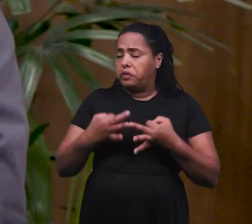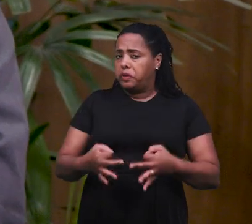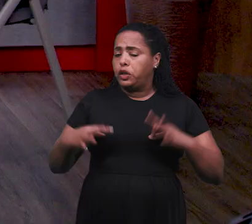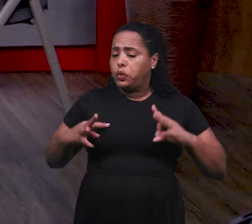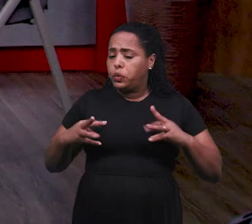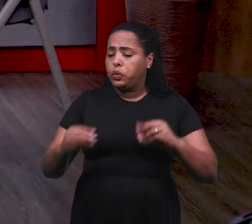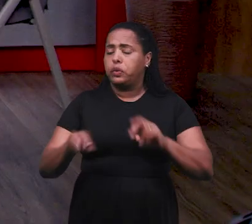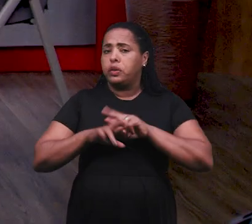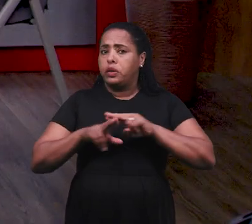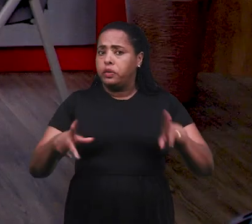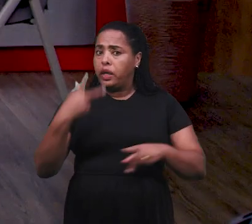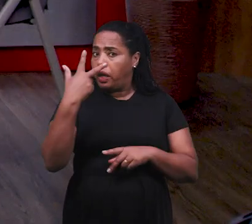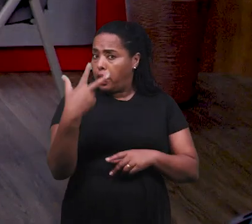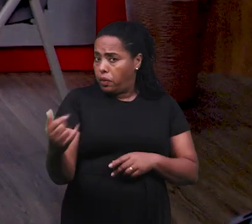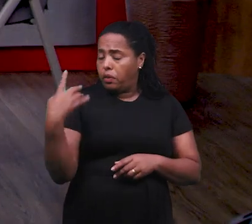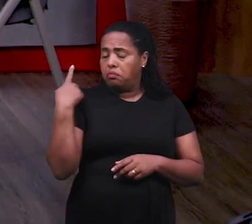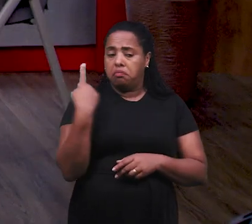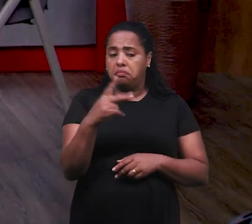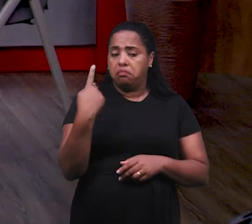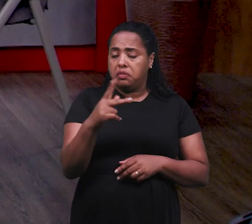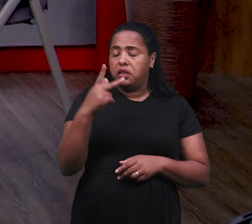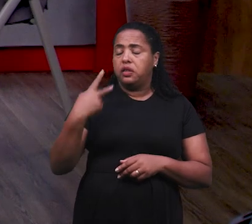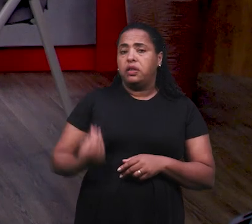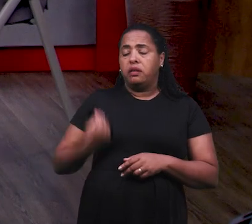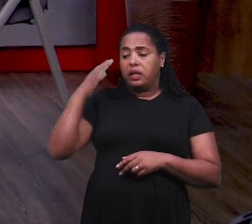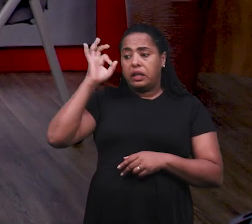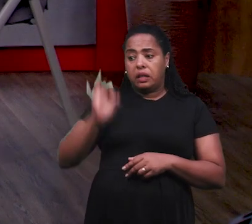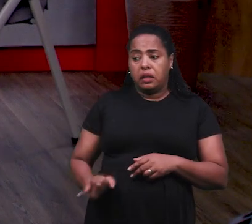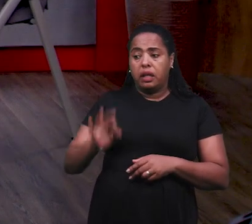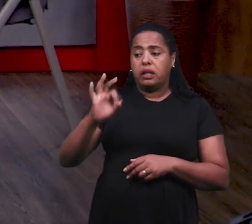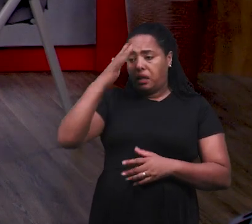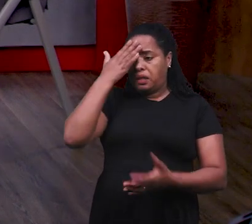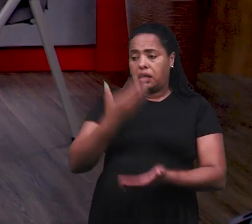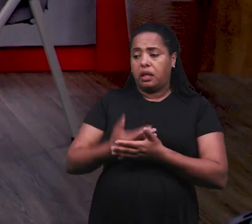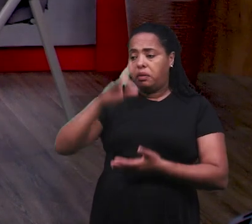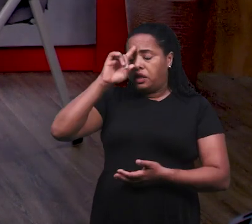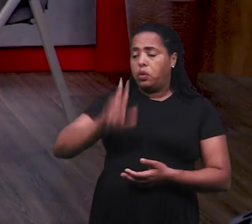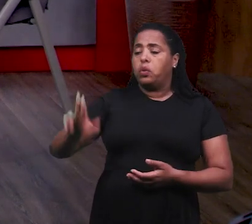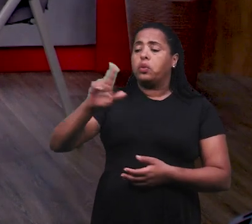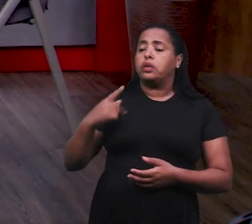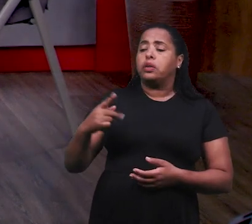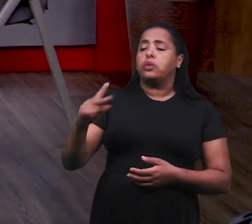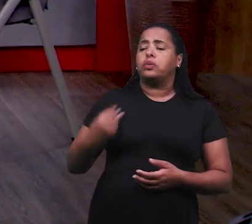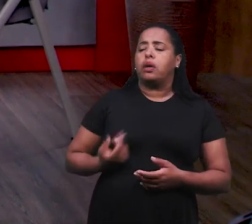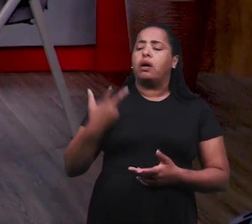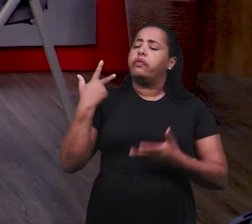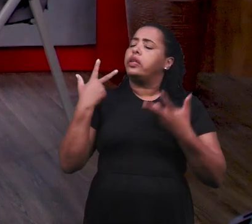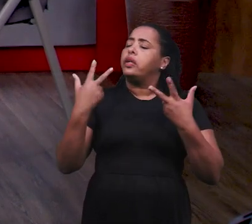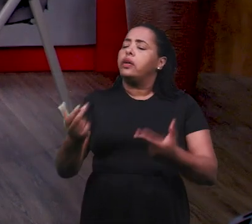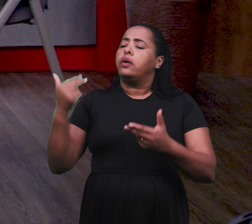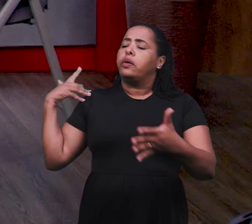toda a diferença, como fez na sua vida, e por certo, né? Cremos que Deus estará te usando ali, como já tem usado até